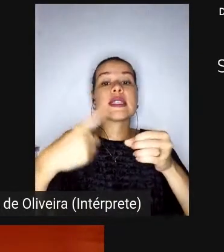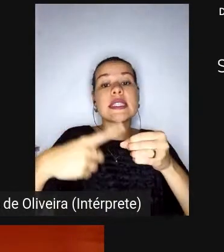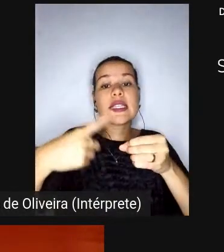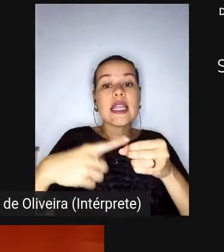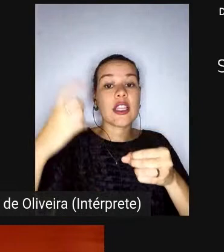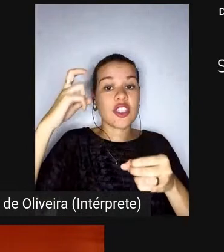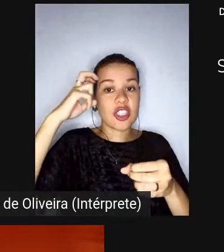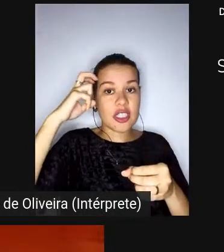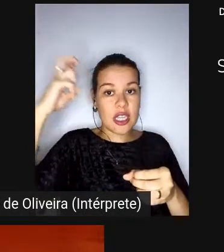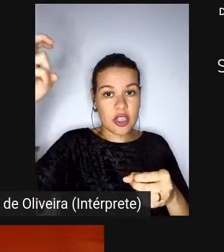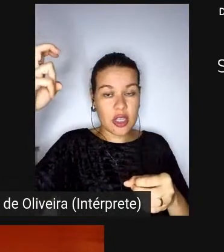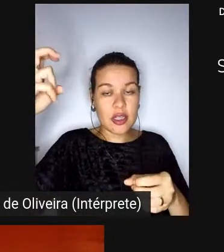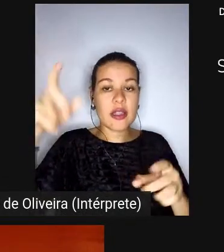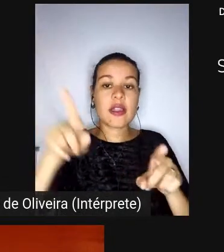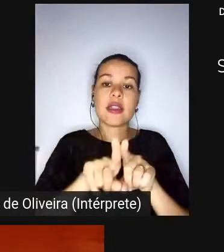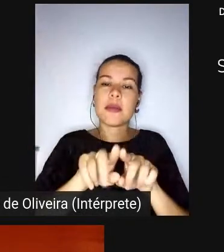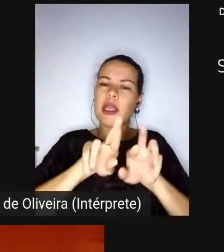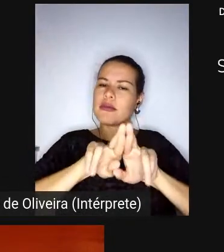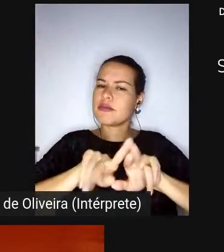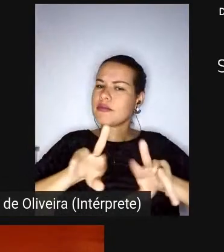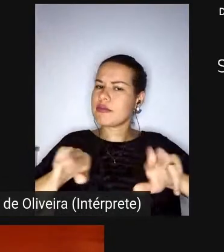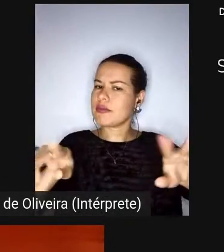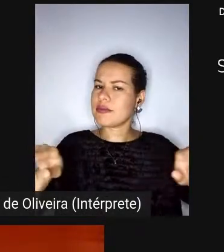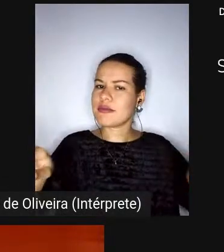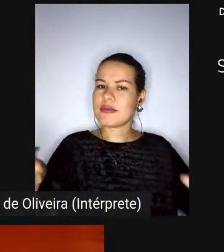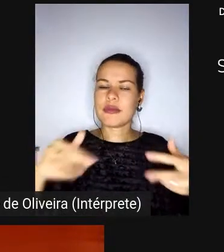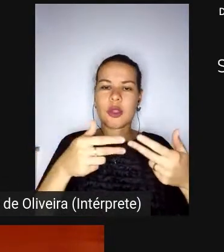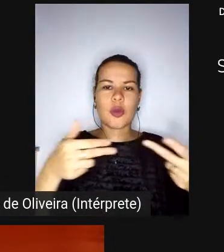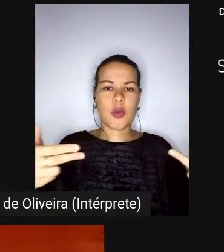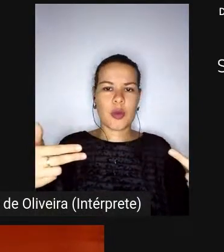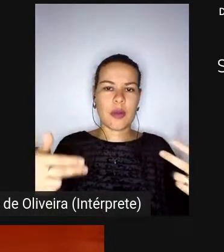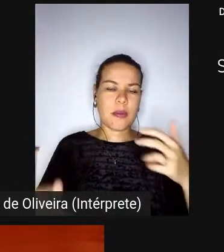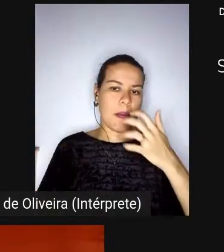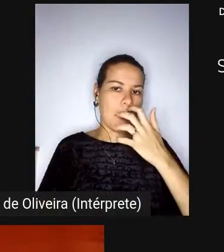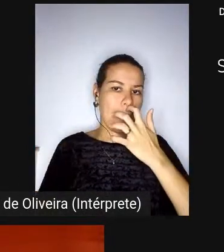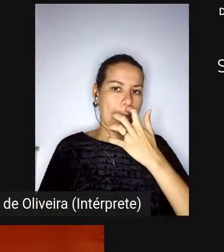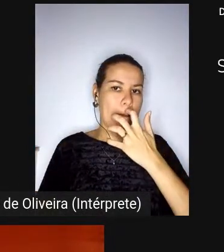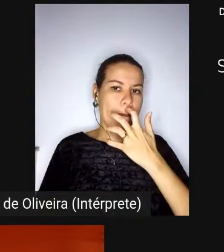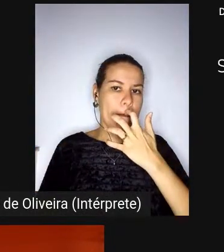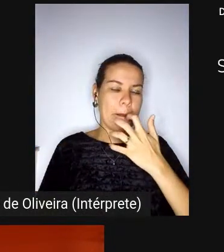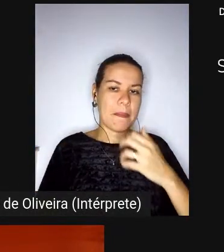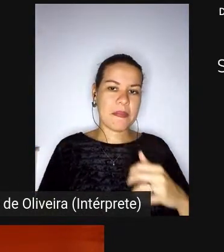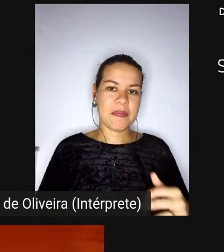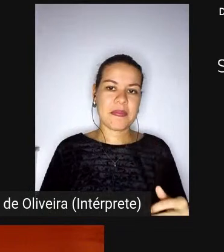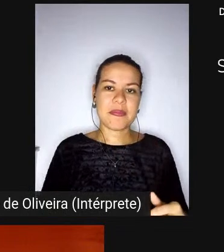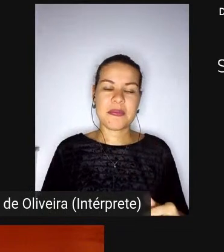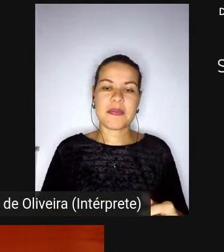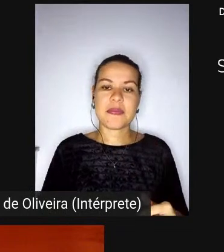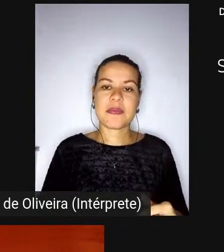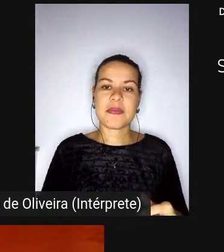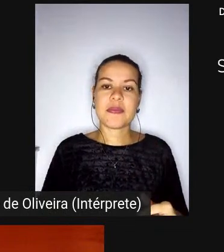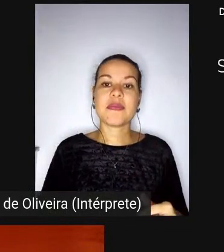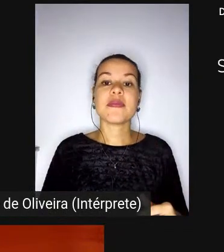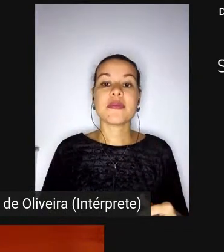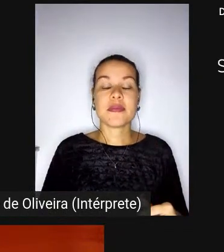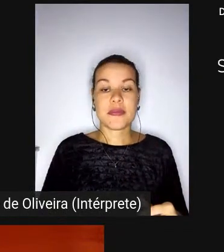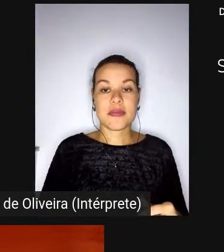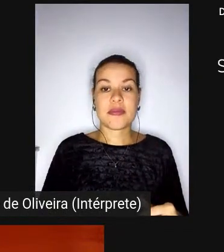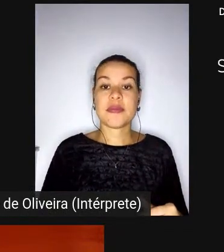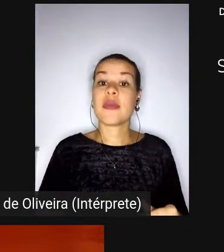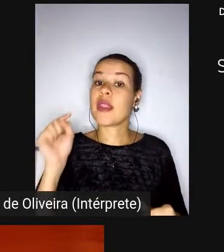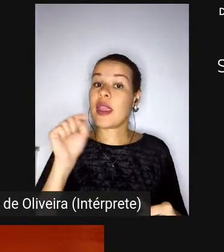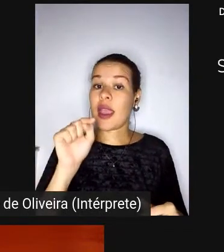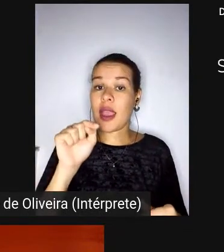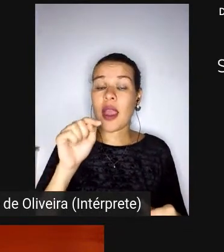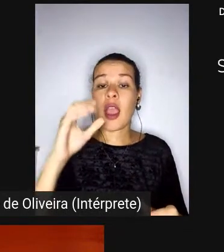Cloud computing e computação vs o preço bem acessível e que me orienta e coordena